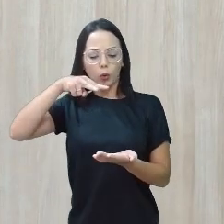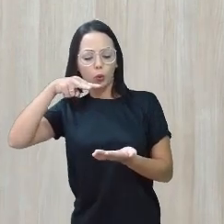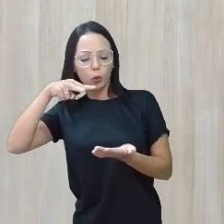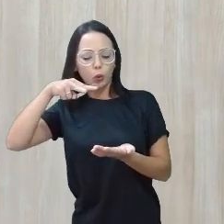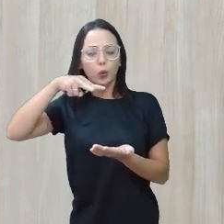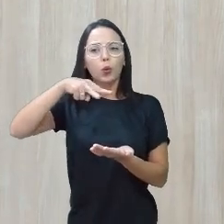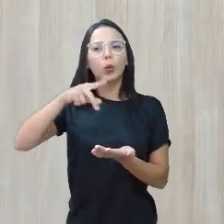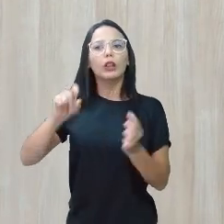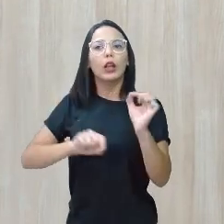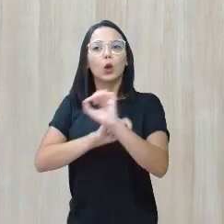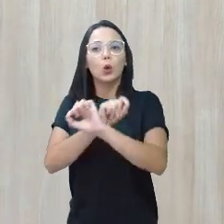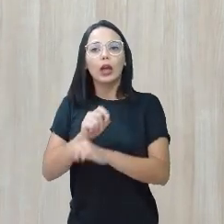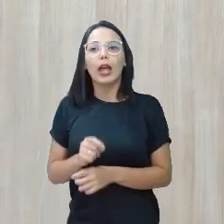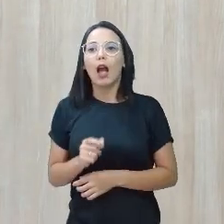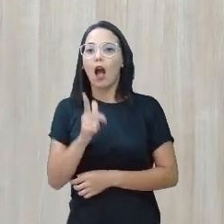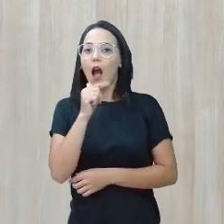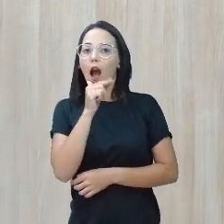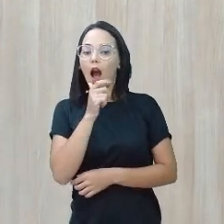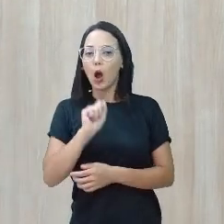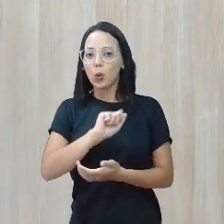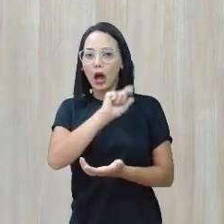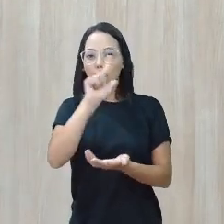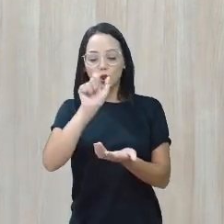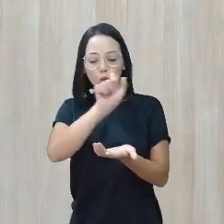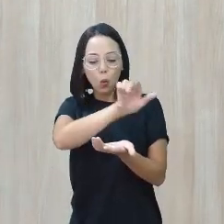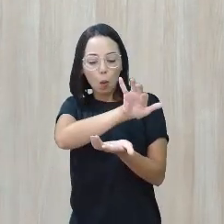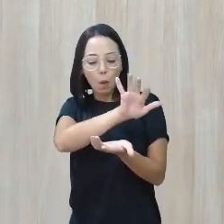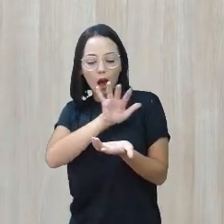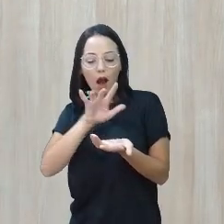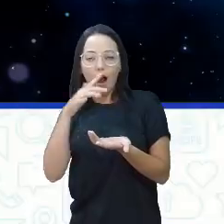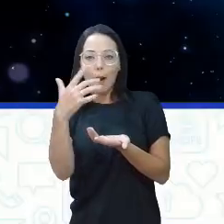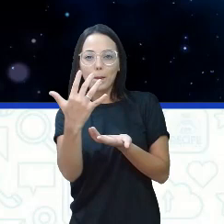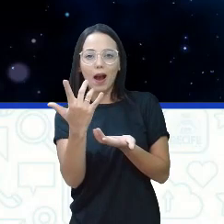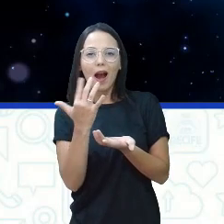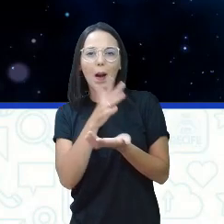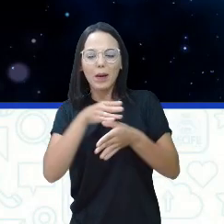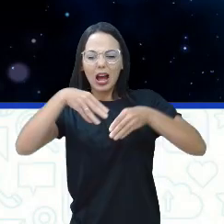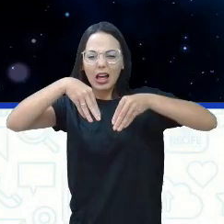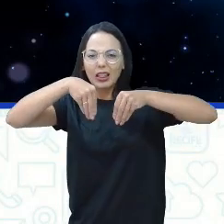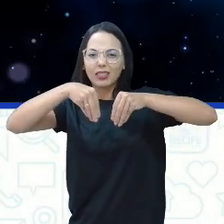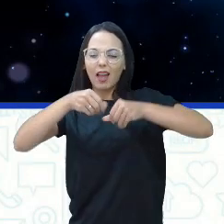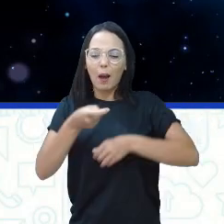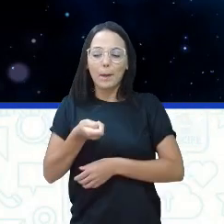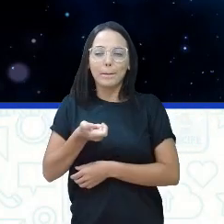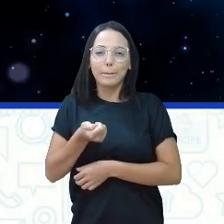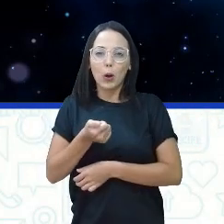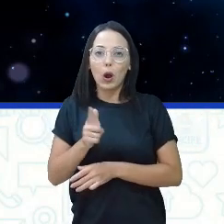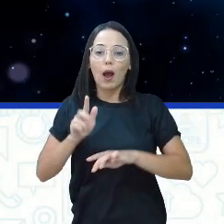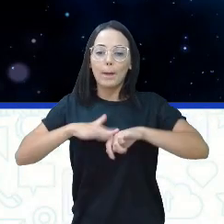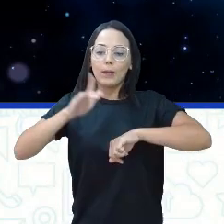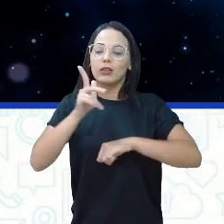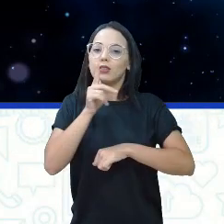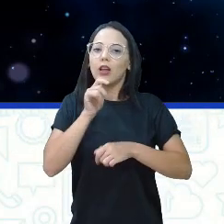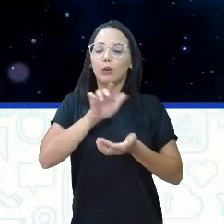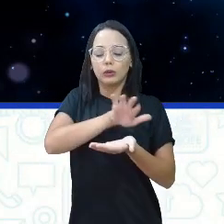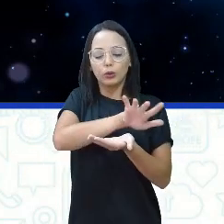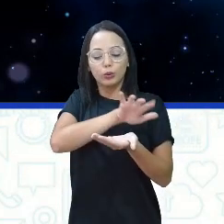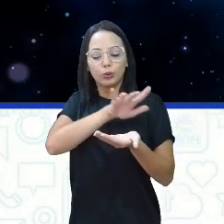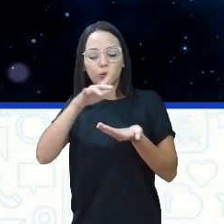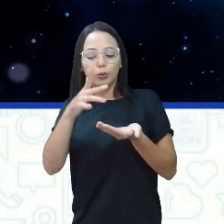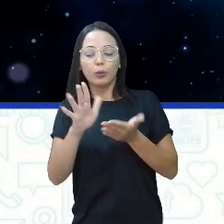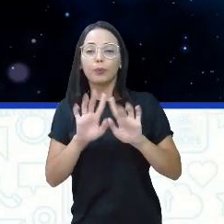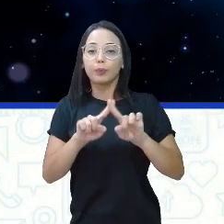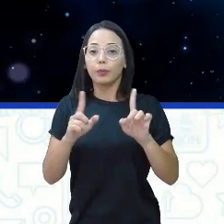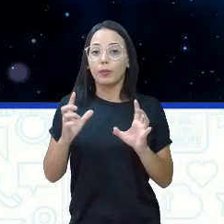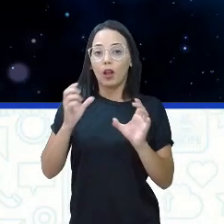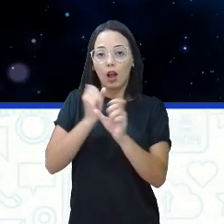olha ali, tem muito mais água do que terra, né? Se a gente observa direitinho. E aí, com essa noção de